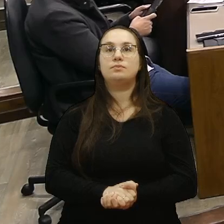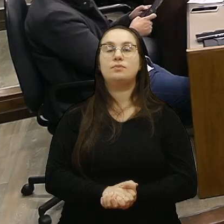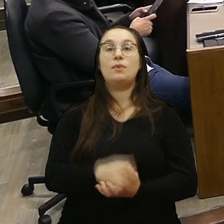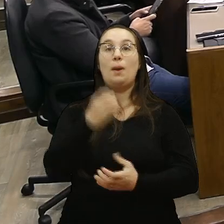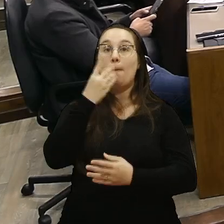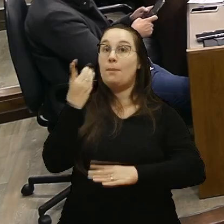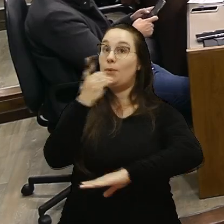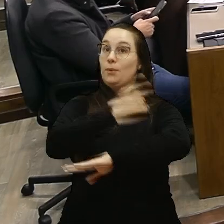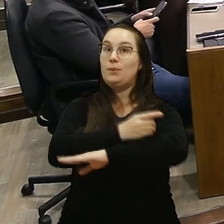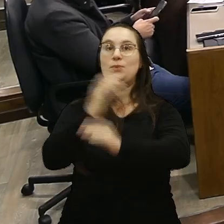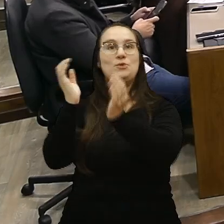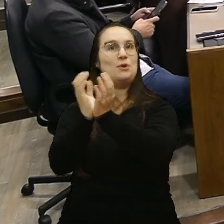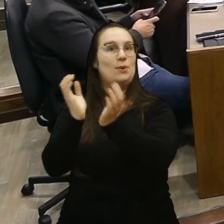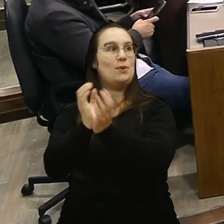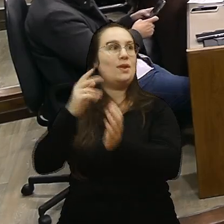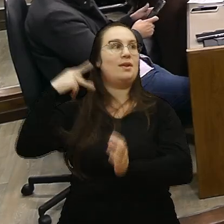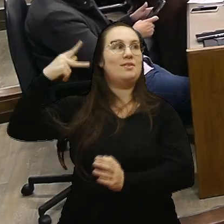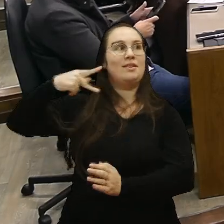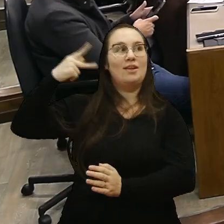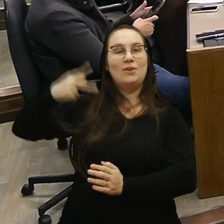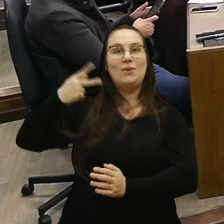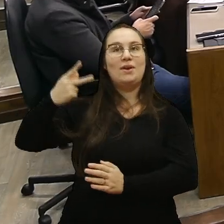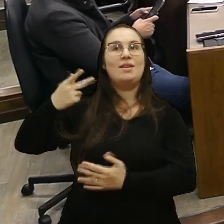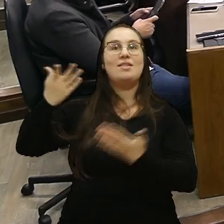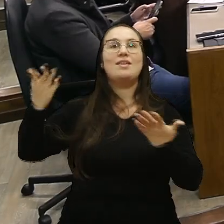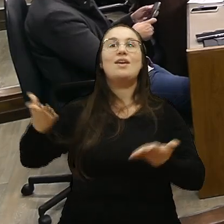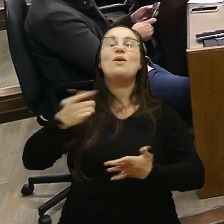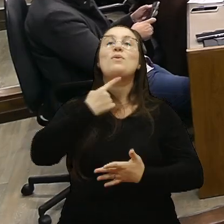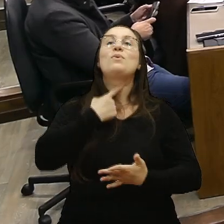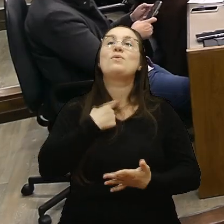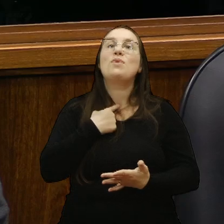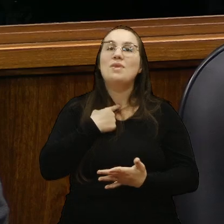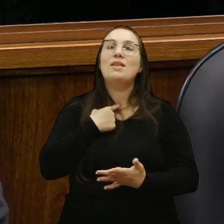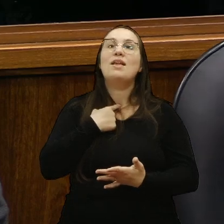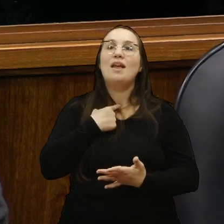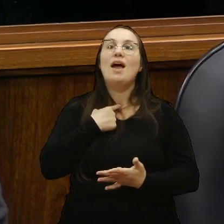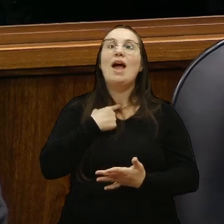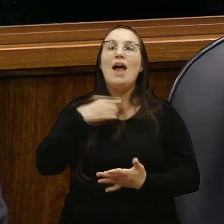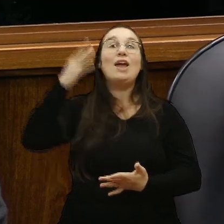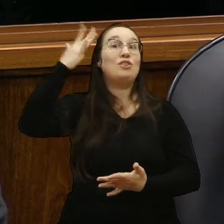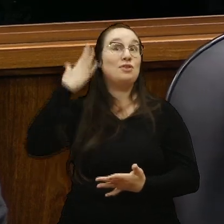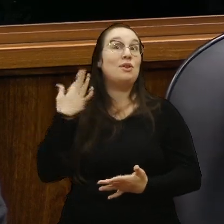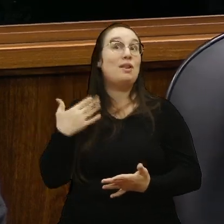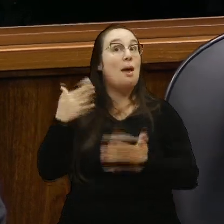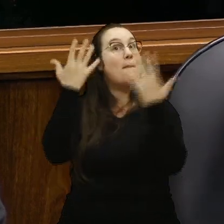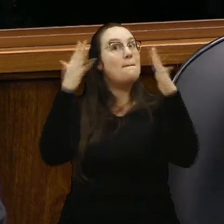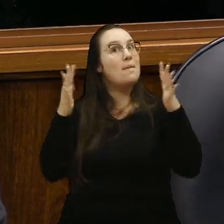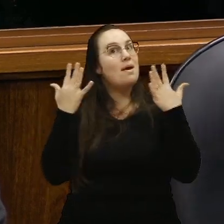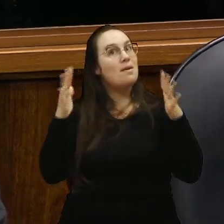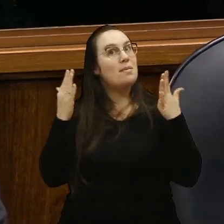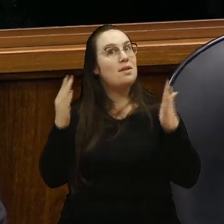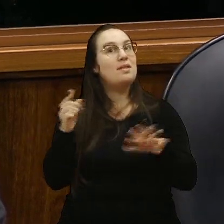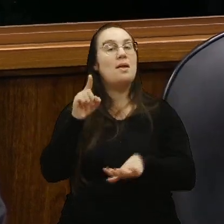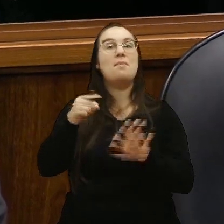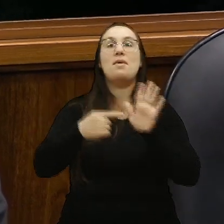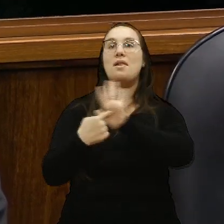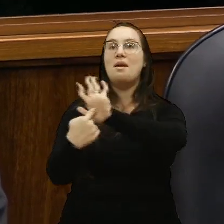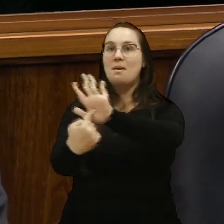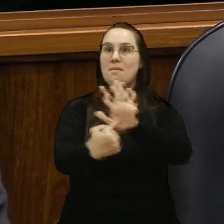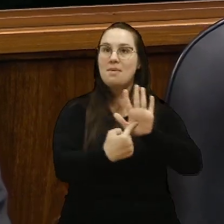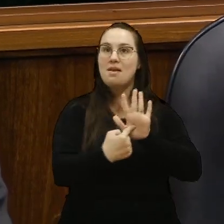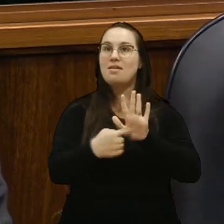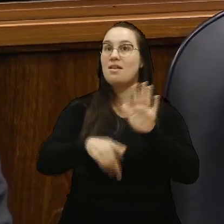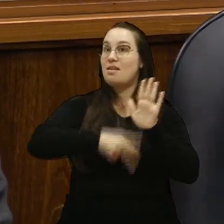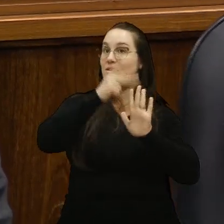Bom dia, colegas vereadores, colegas vereadoras. Gostaria, vereadora Daiane, de lhe parabenizar pela apresentação